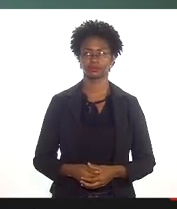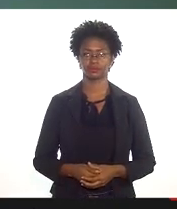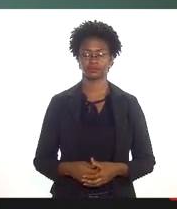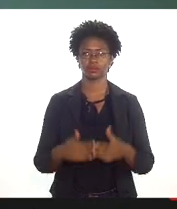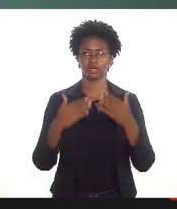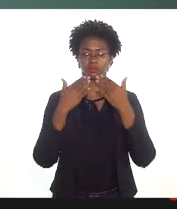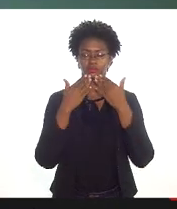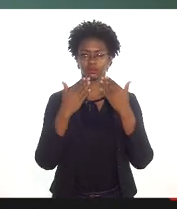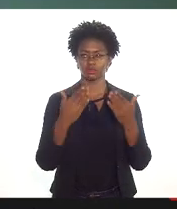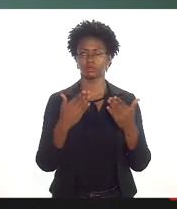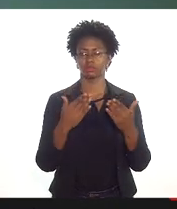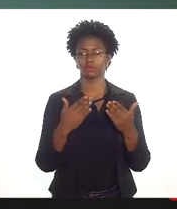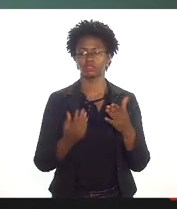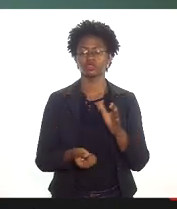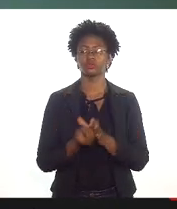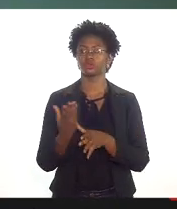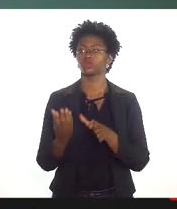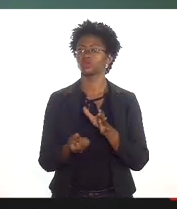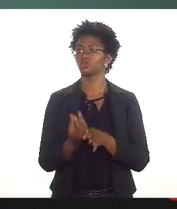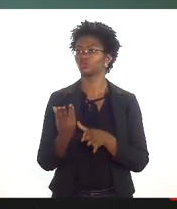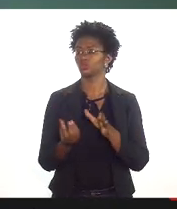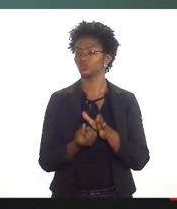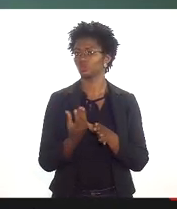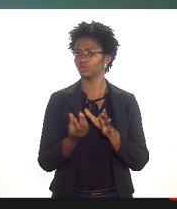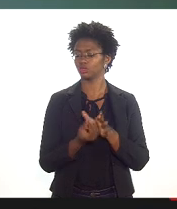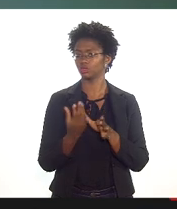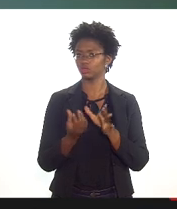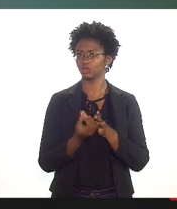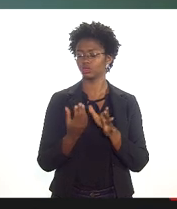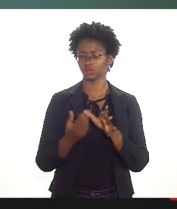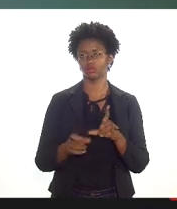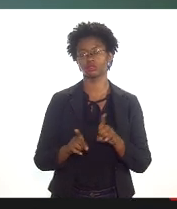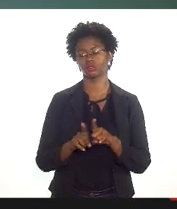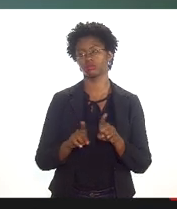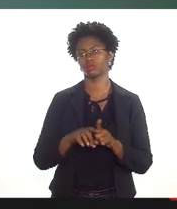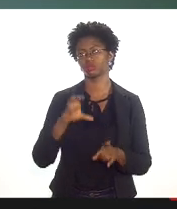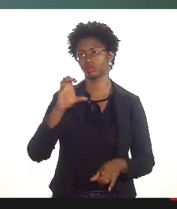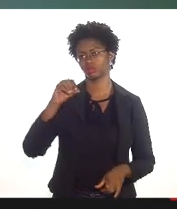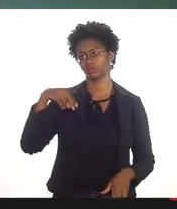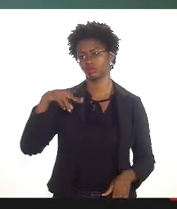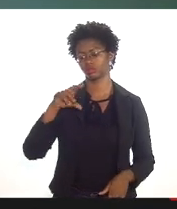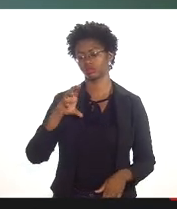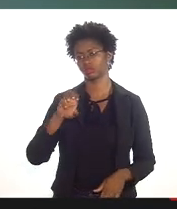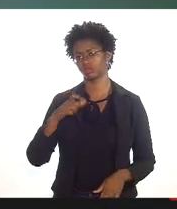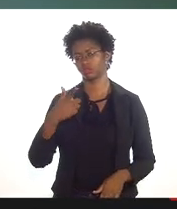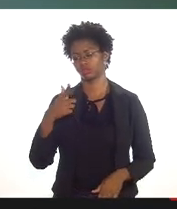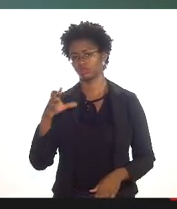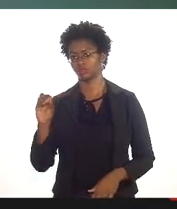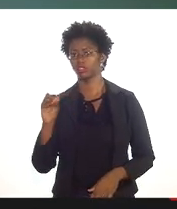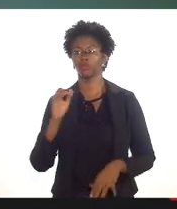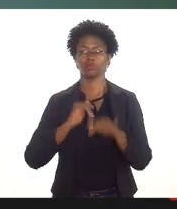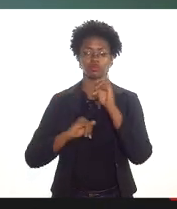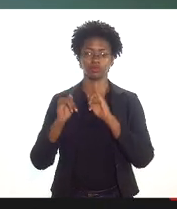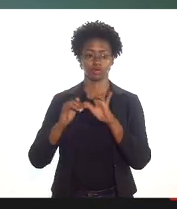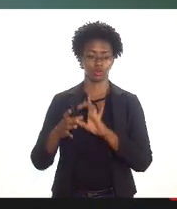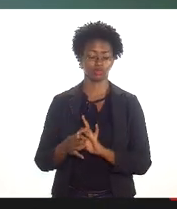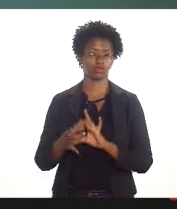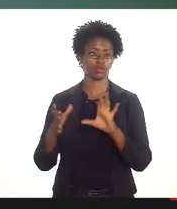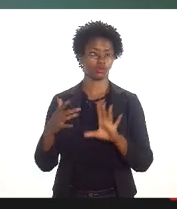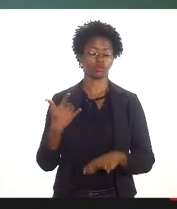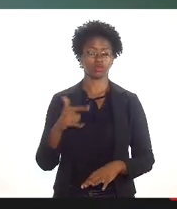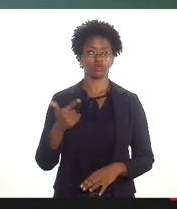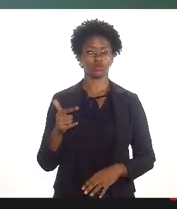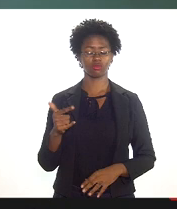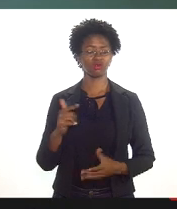de produção de concessão, cessão onerosa, são dados disponíveis, não existe nenhum